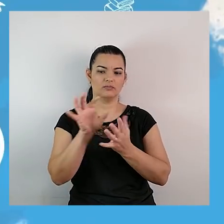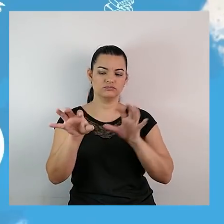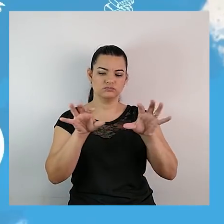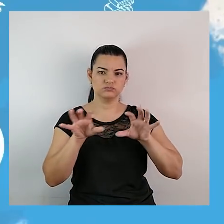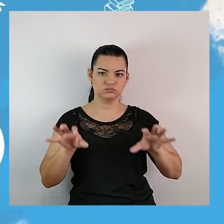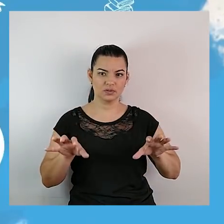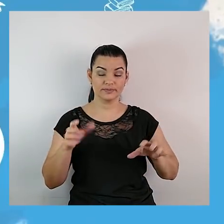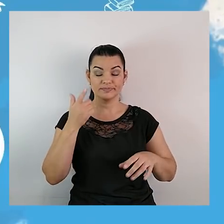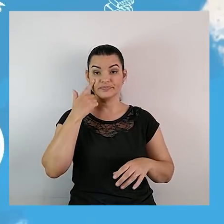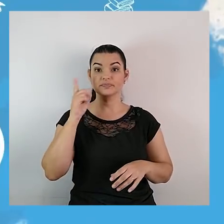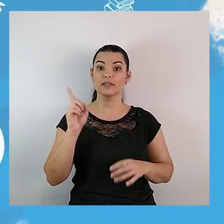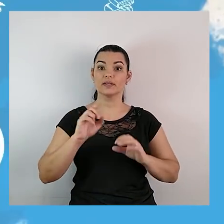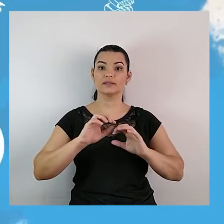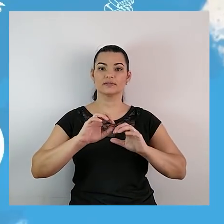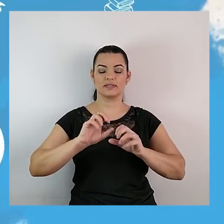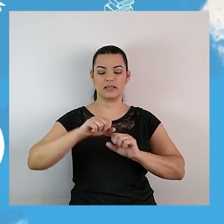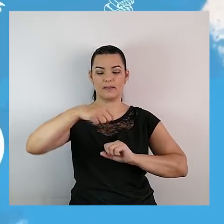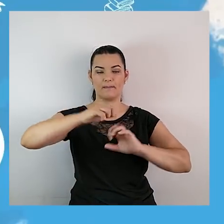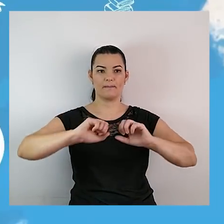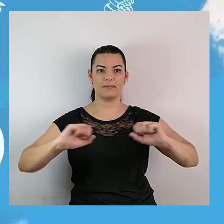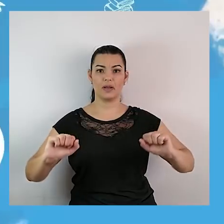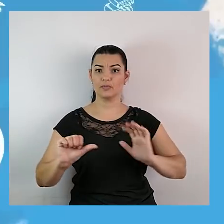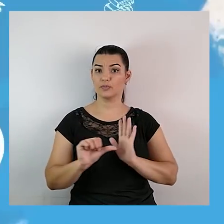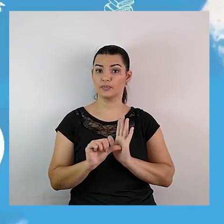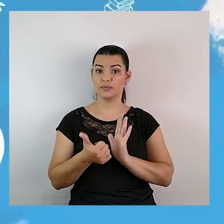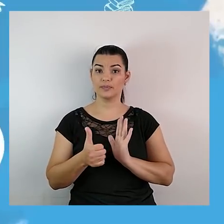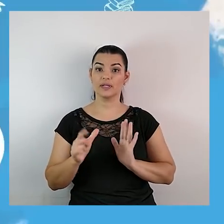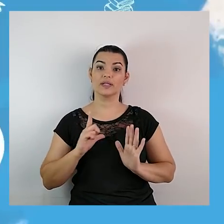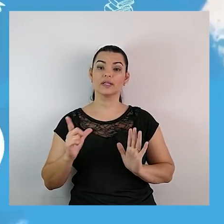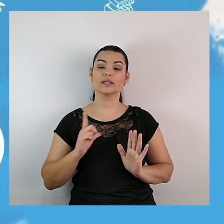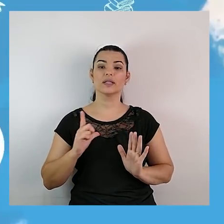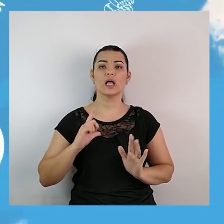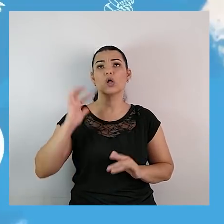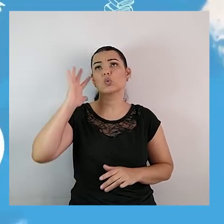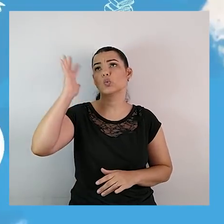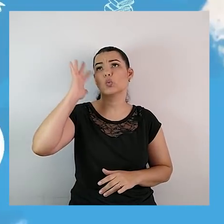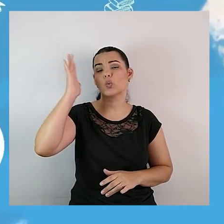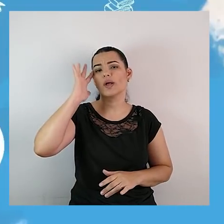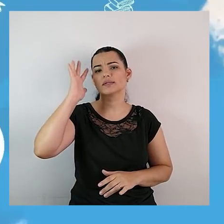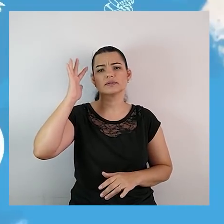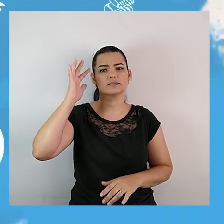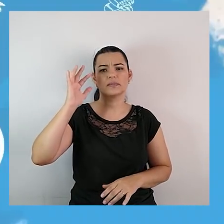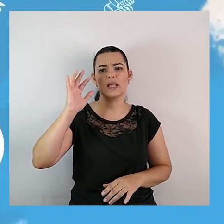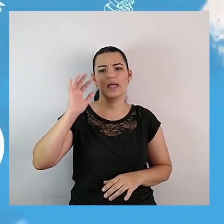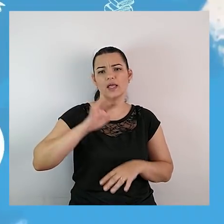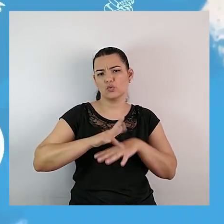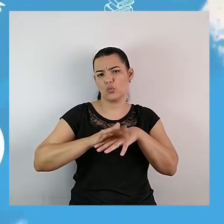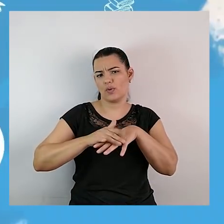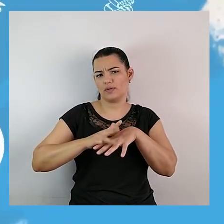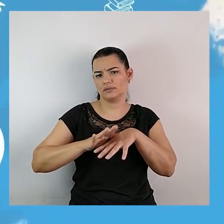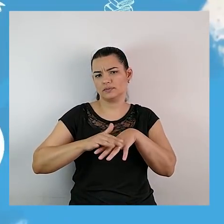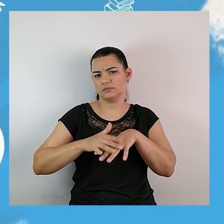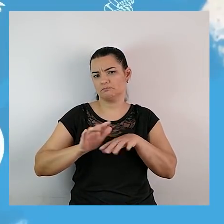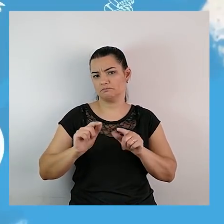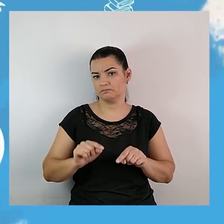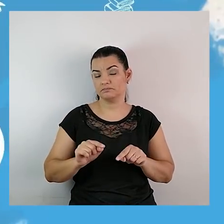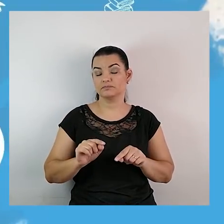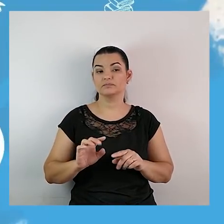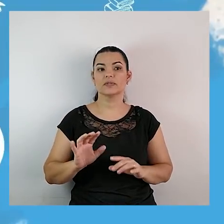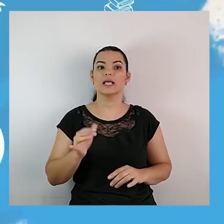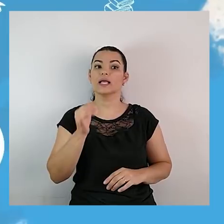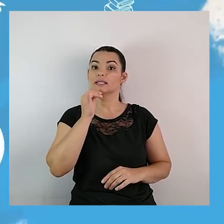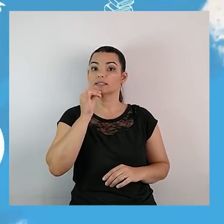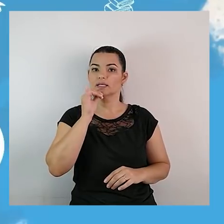distribuição. Nesse primeiro mapa, nós temos aqui uma doença hipotética, tá bom? Ela